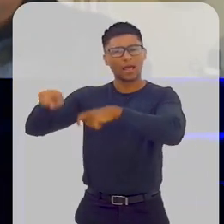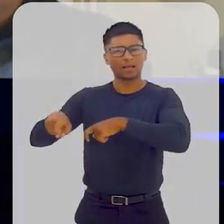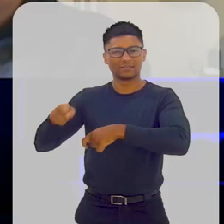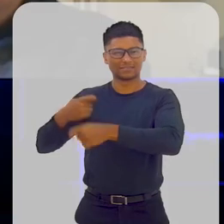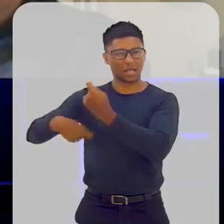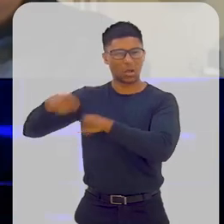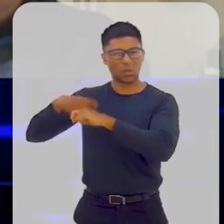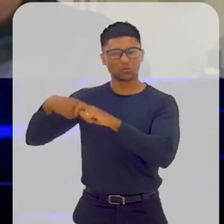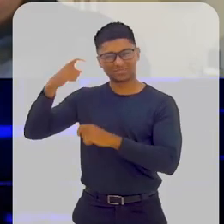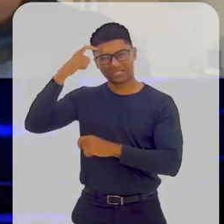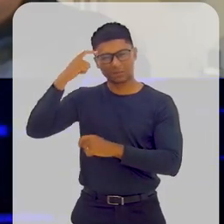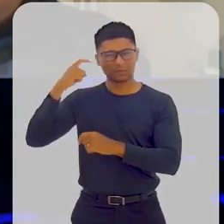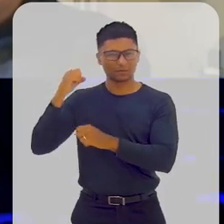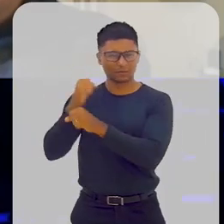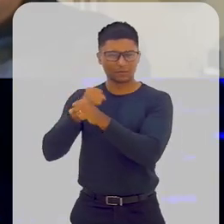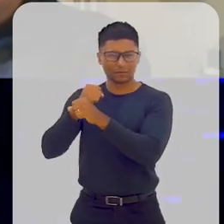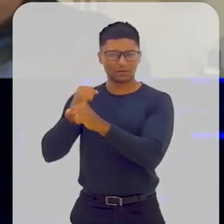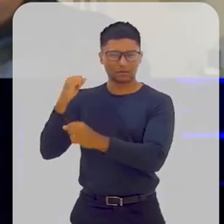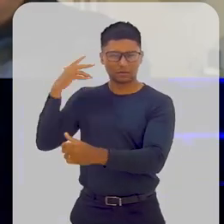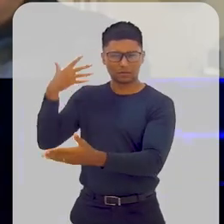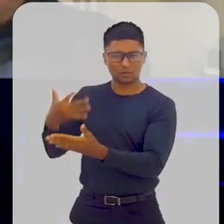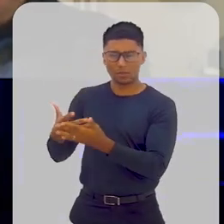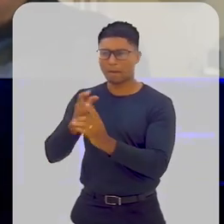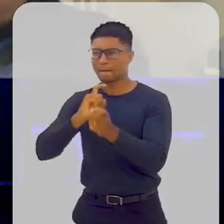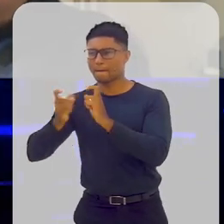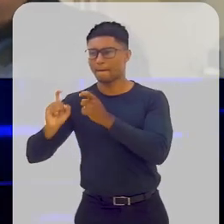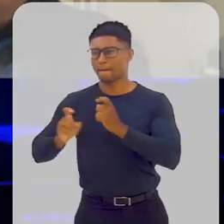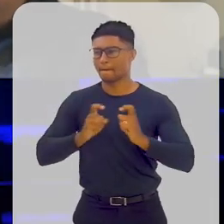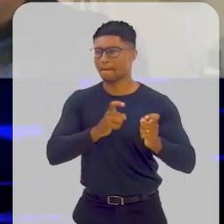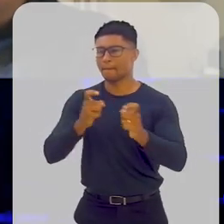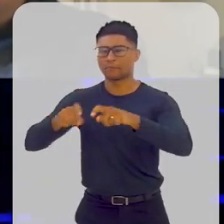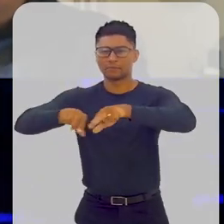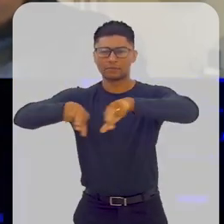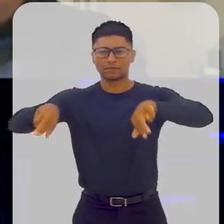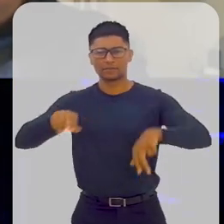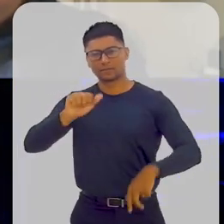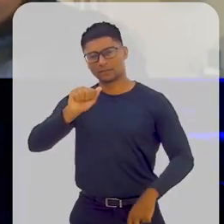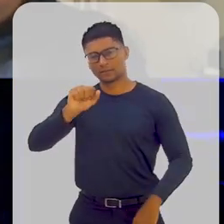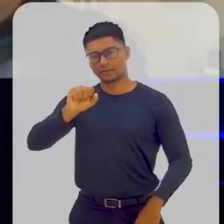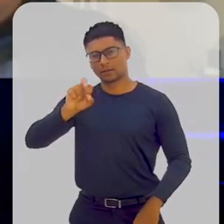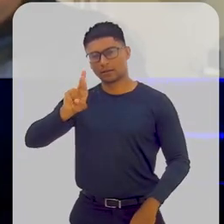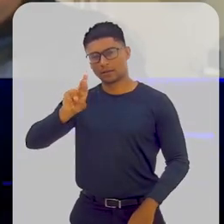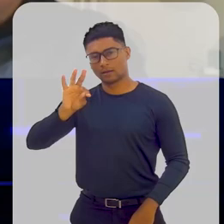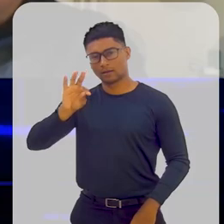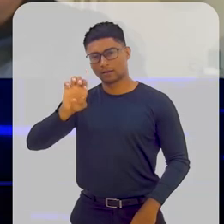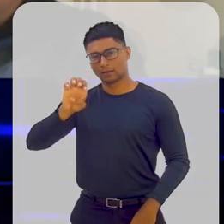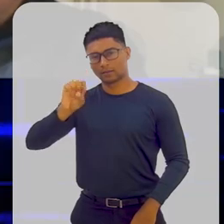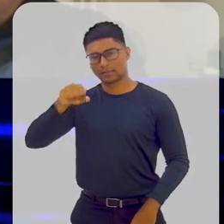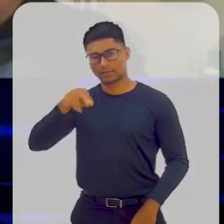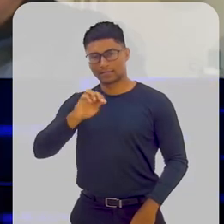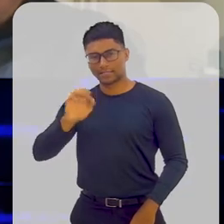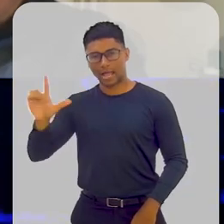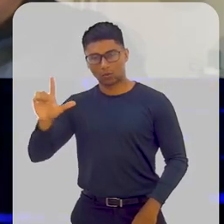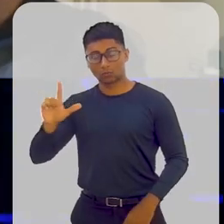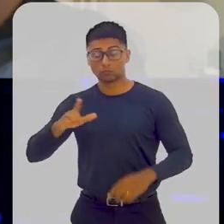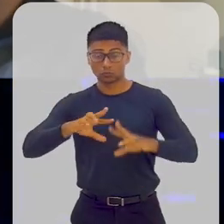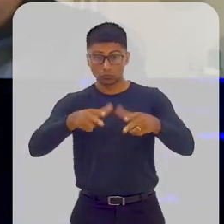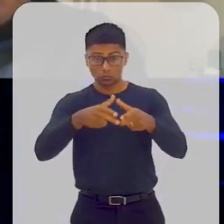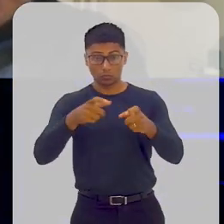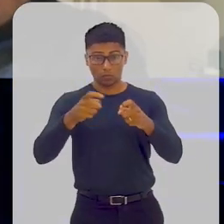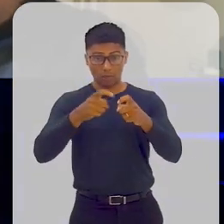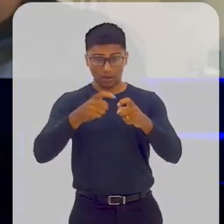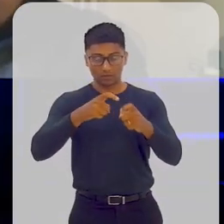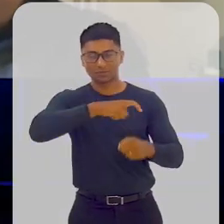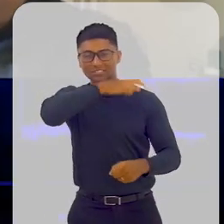e a discussão toda que ocorreu nos últimos anos sobre os produtos artesanais, o Conselho Regional de Medicina Veterinária tem participado ativamente